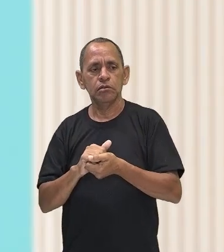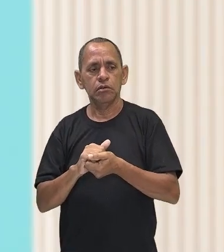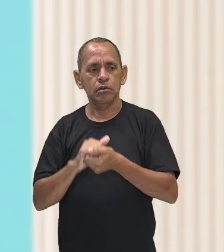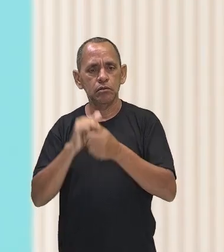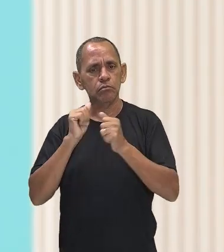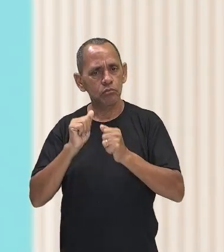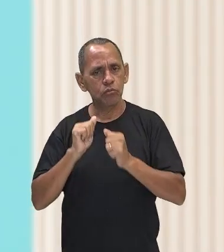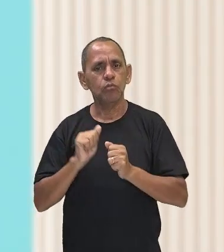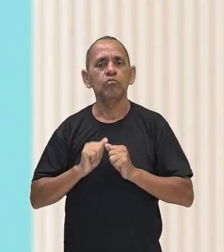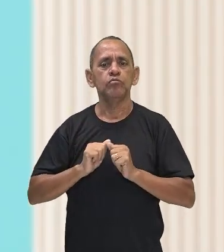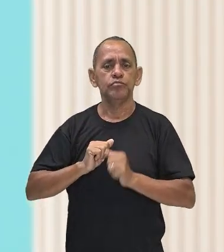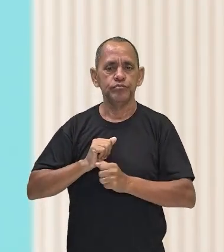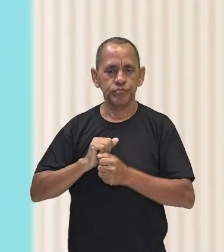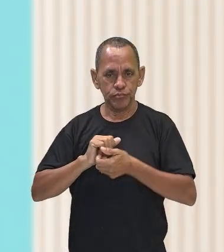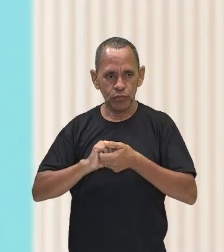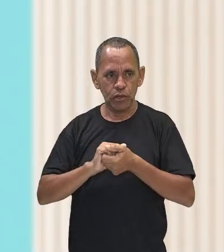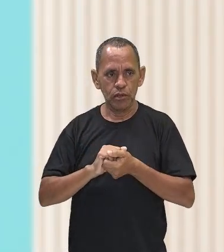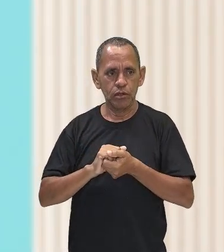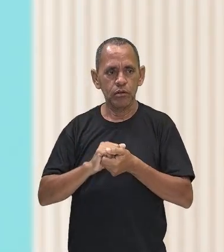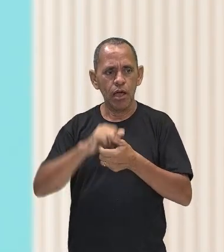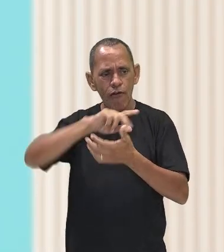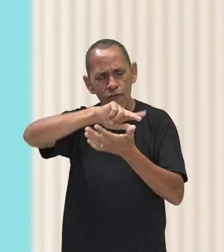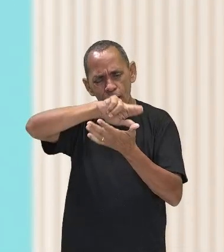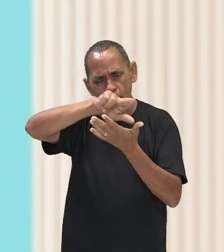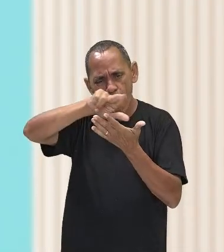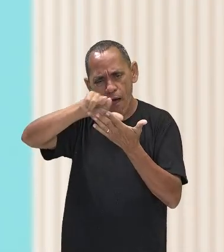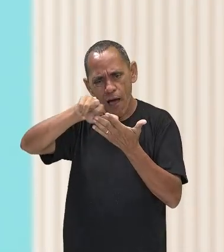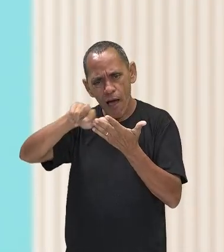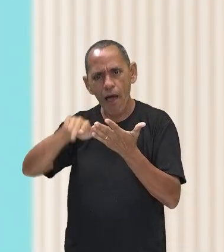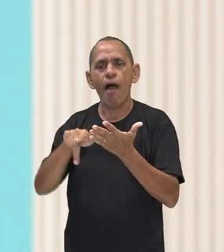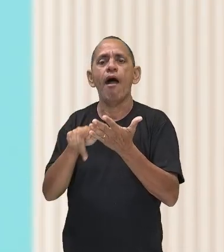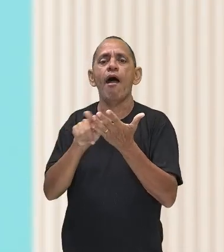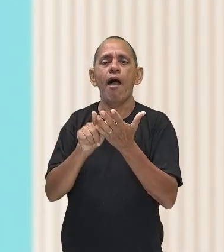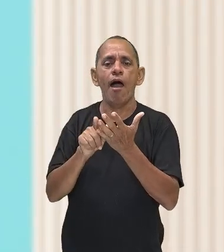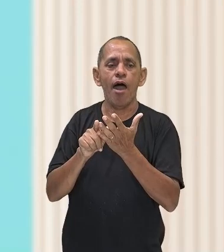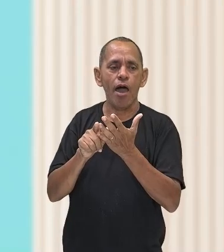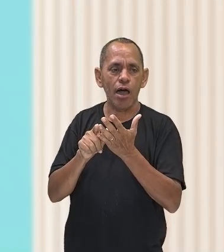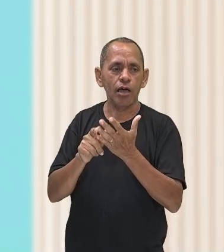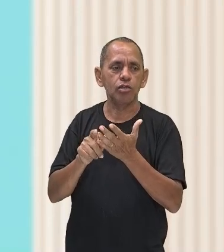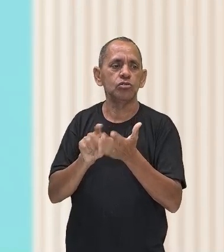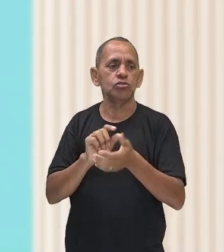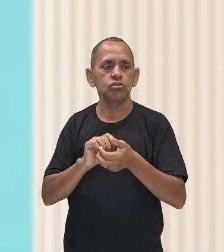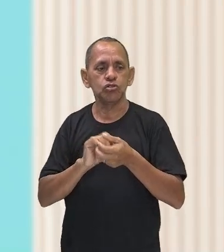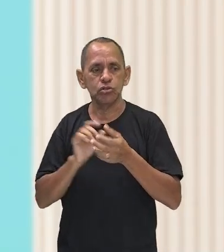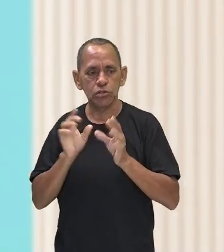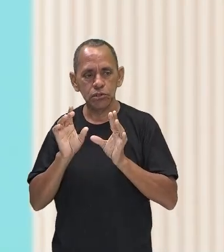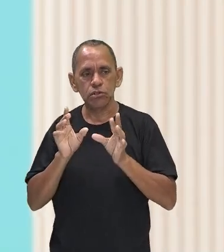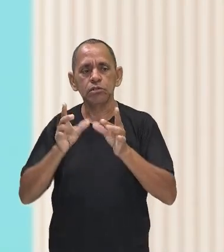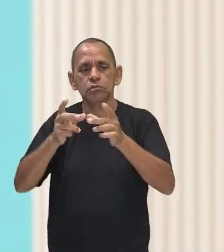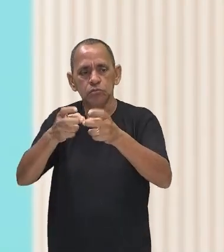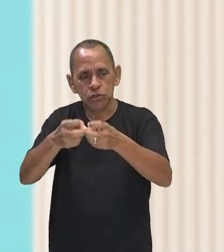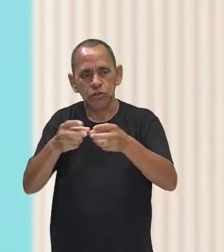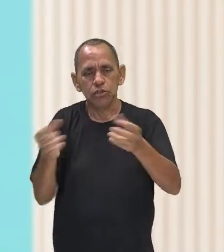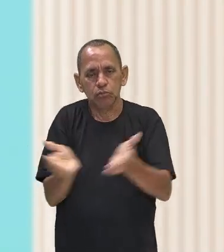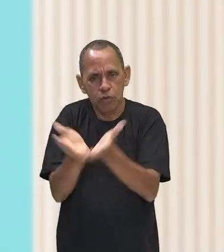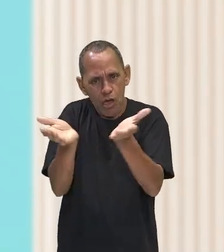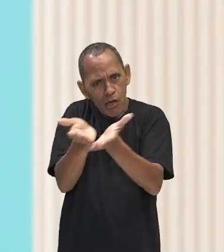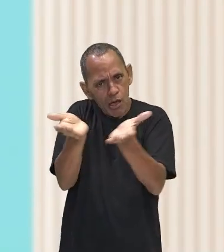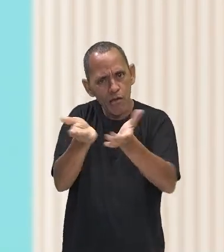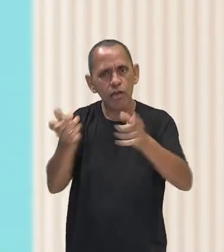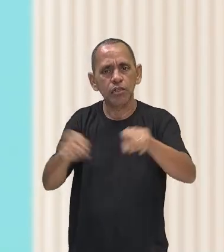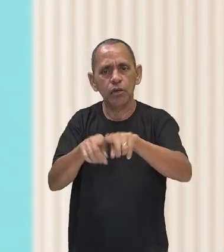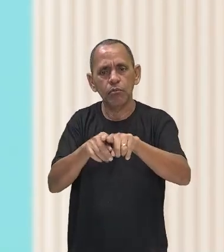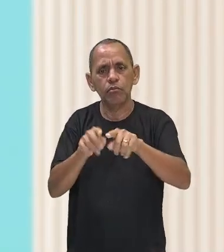criolipólise e aplicação de substâncias para estimular a produção de colágeno né E daí você tem que procurar serviço de